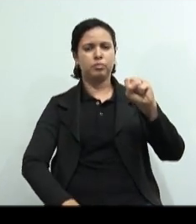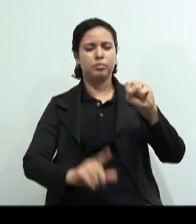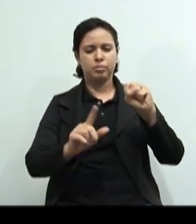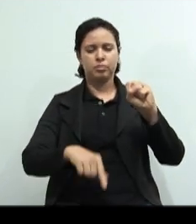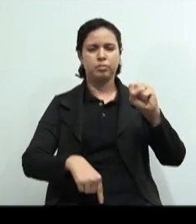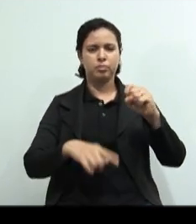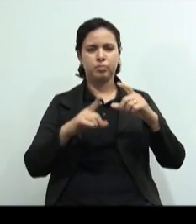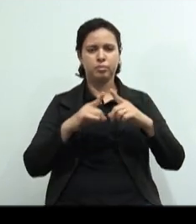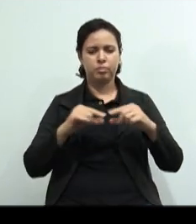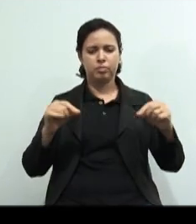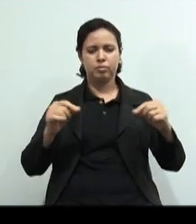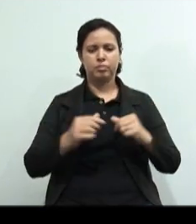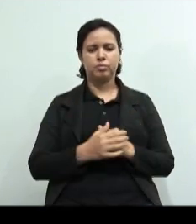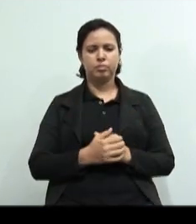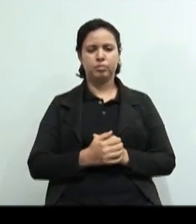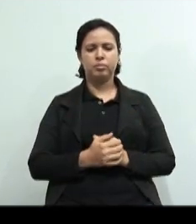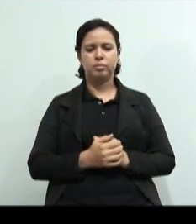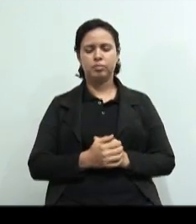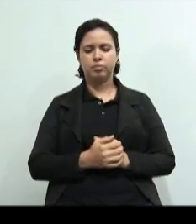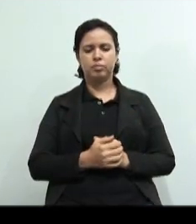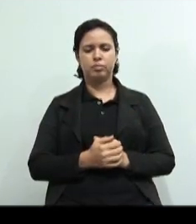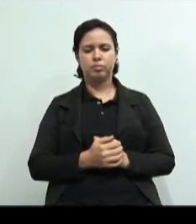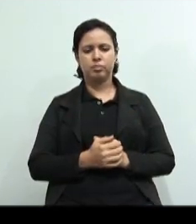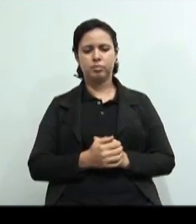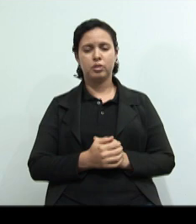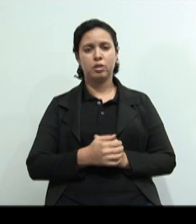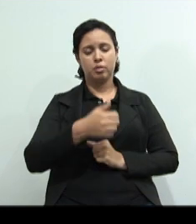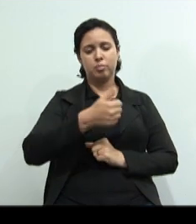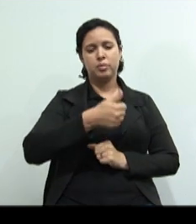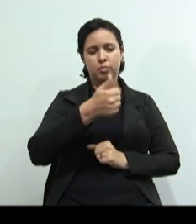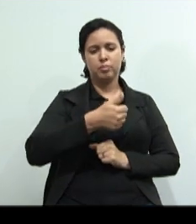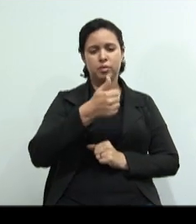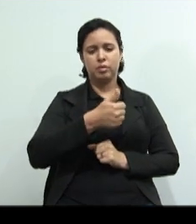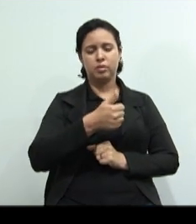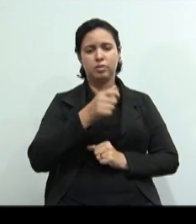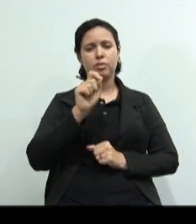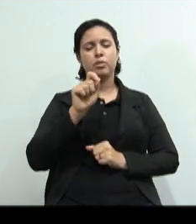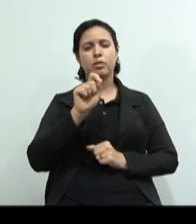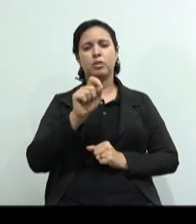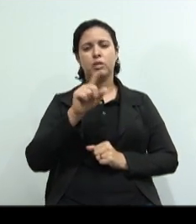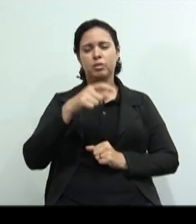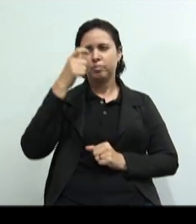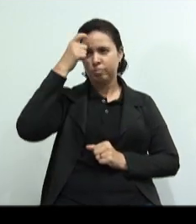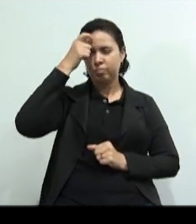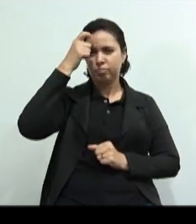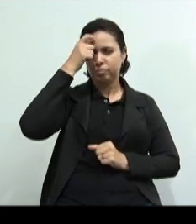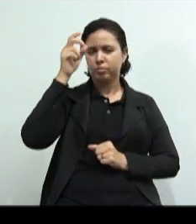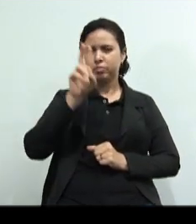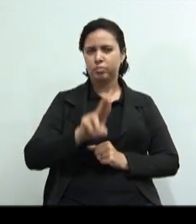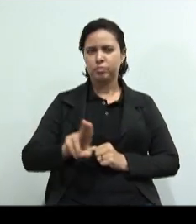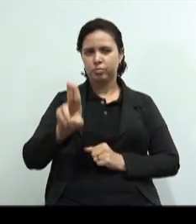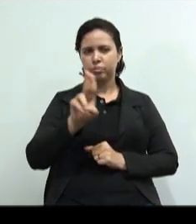são seiri, senso de utilização,